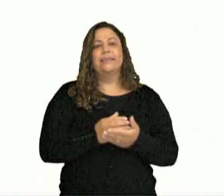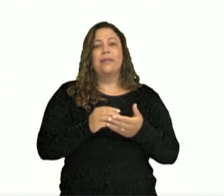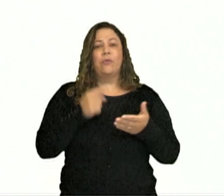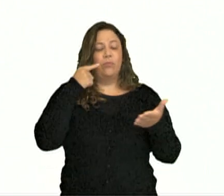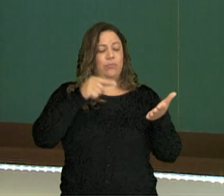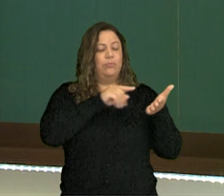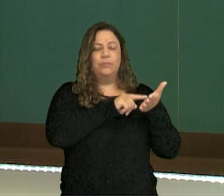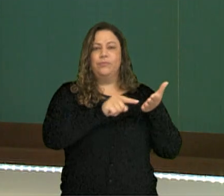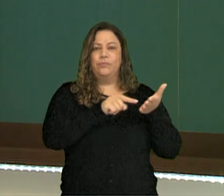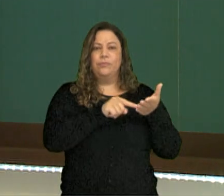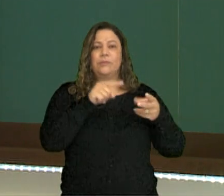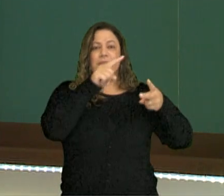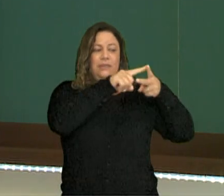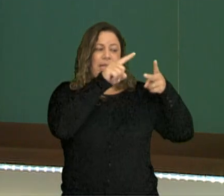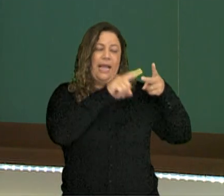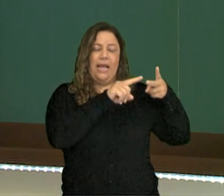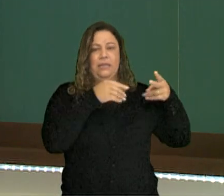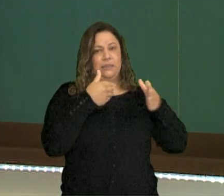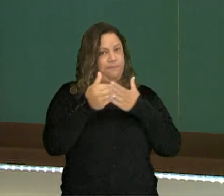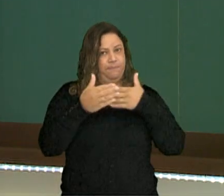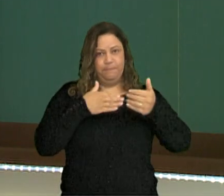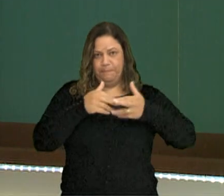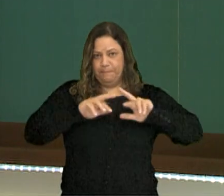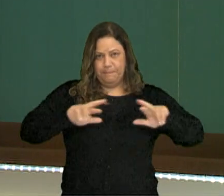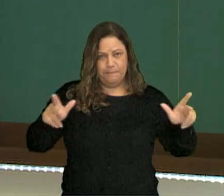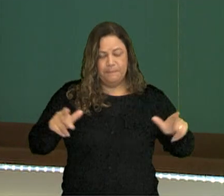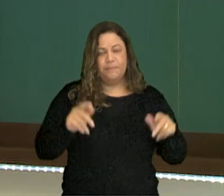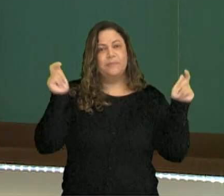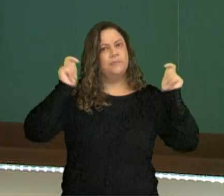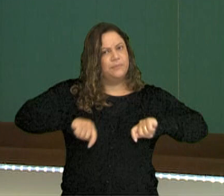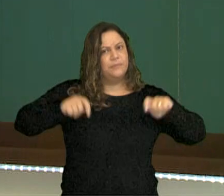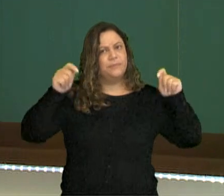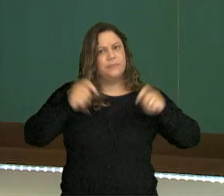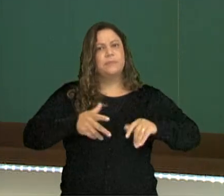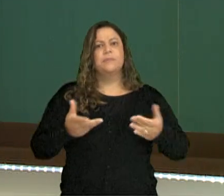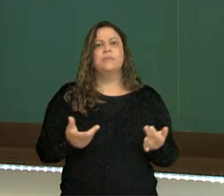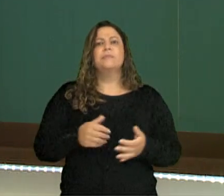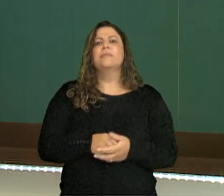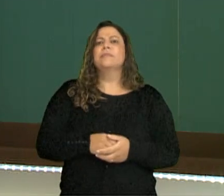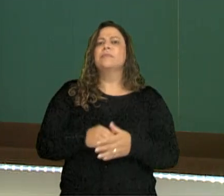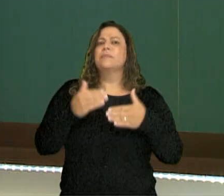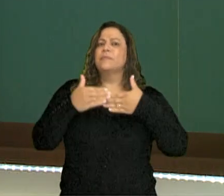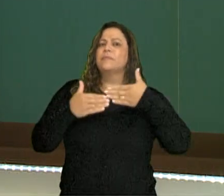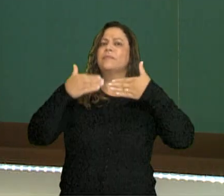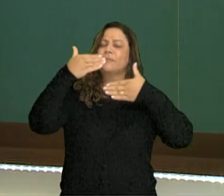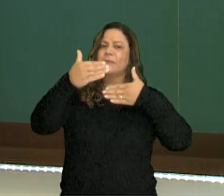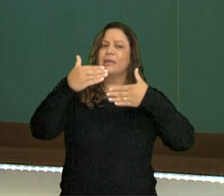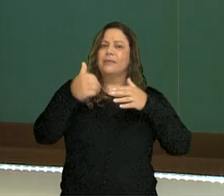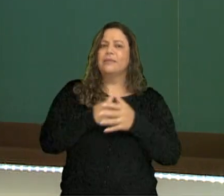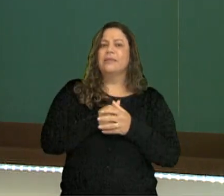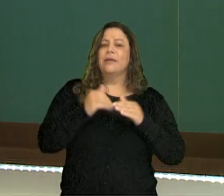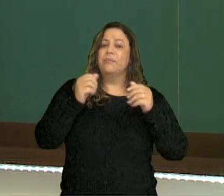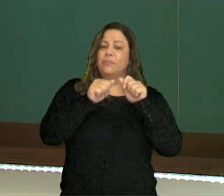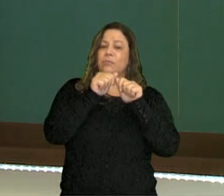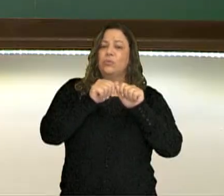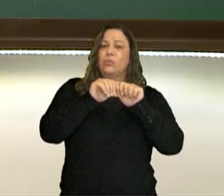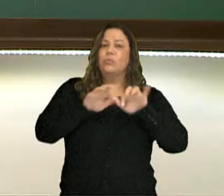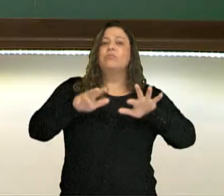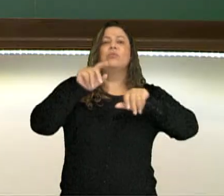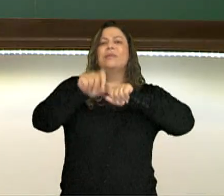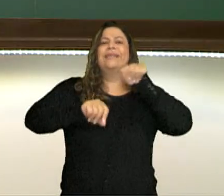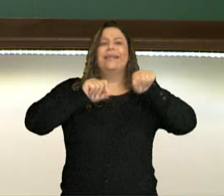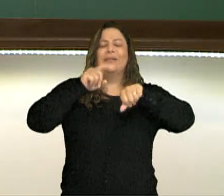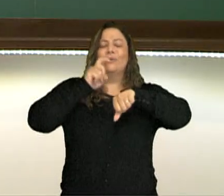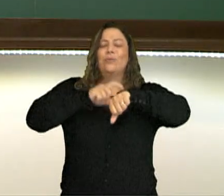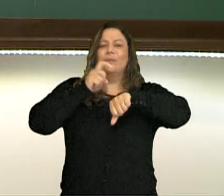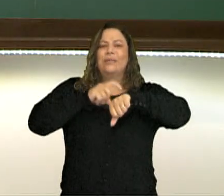ela convencional ou não convencional, eu tenho a possibilidade dela passar, né, se perpetuar no tempo. Então, ela